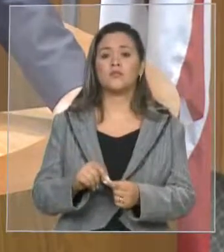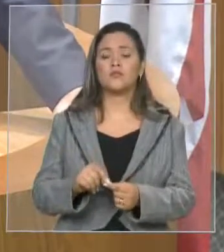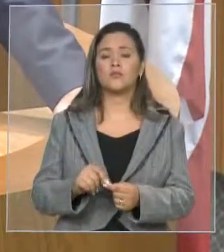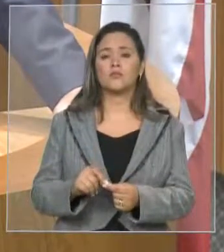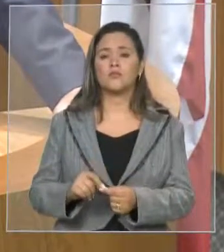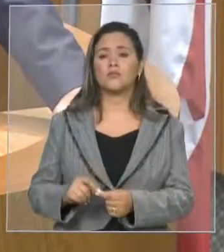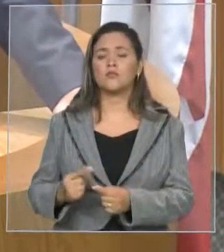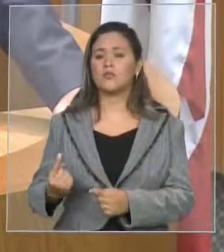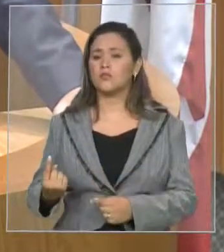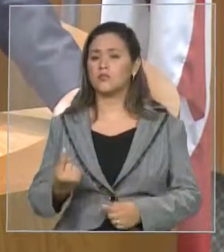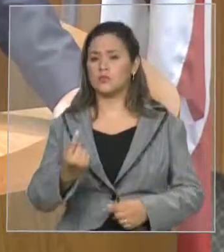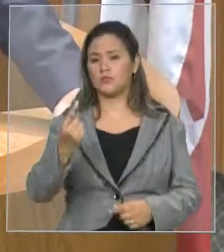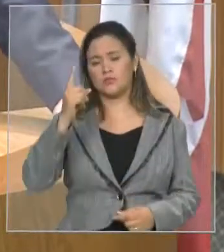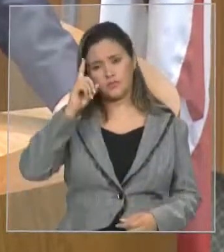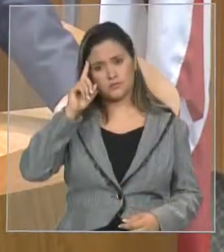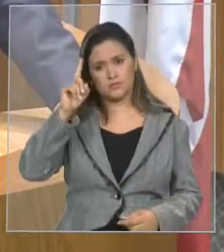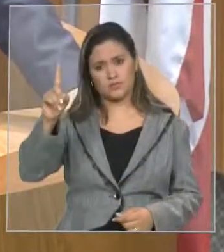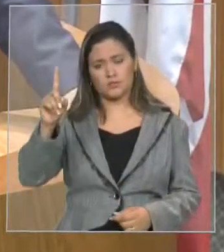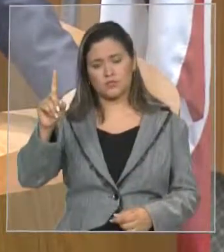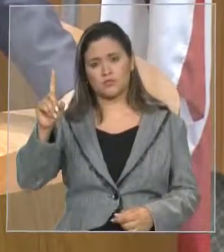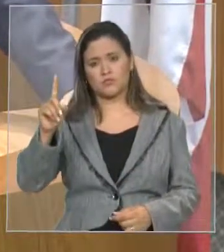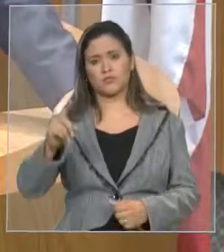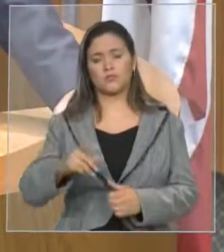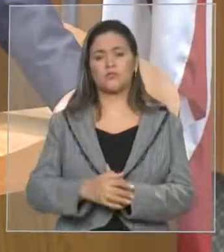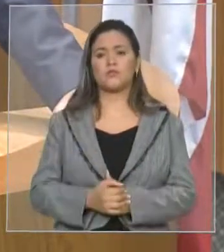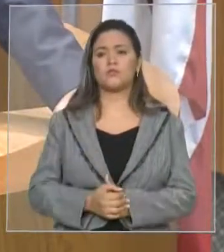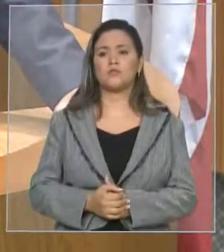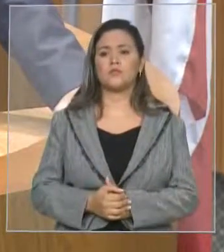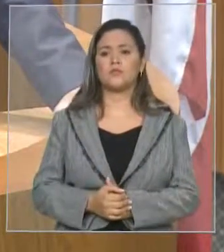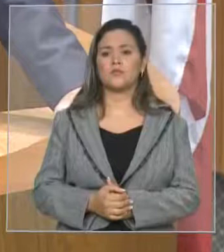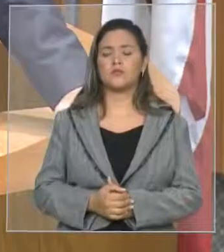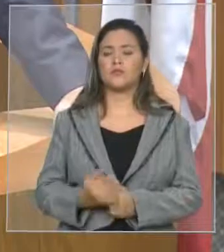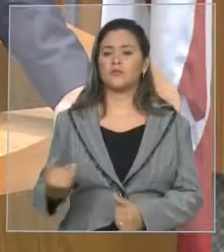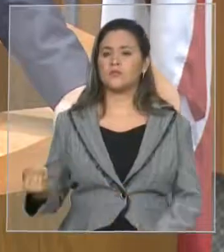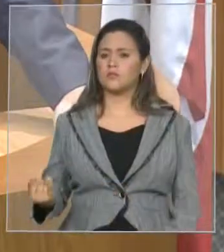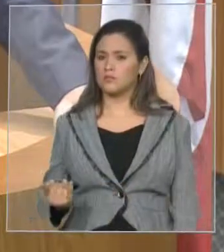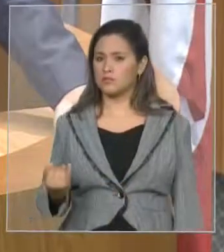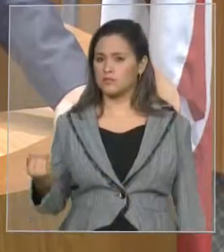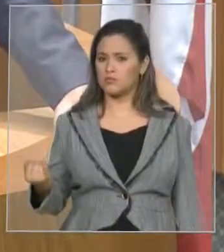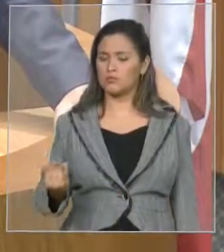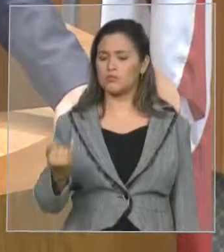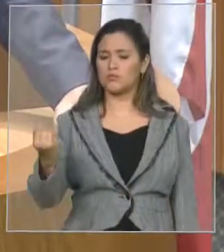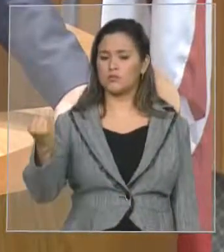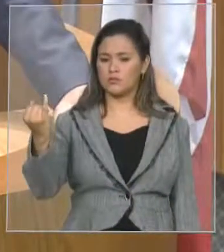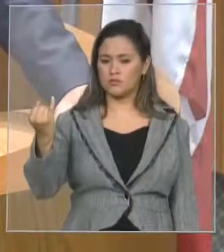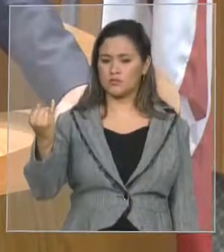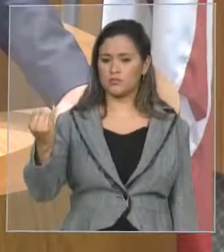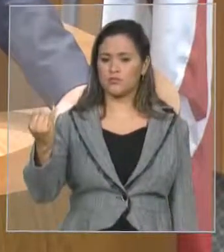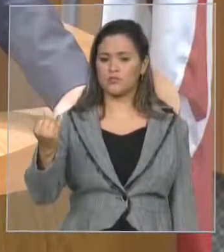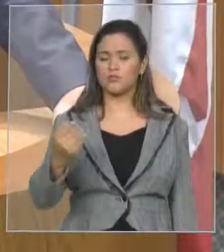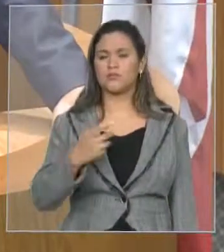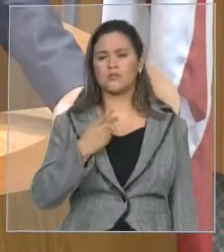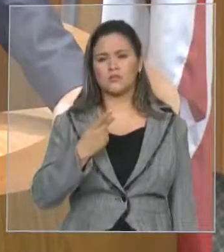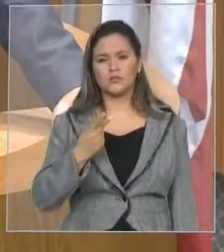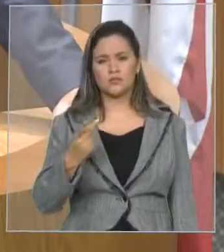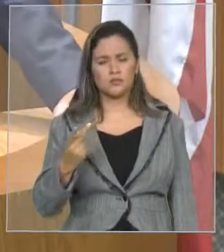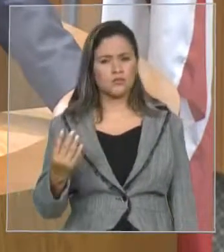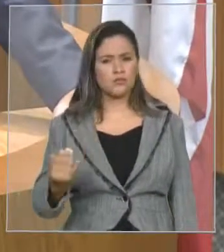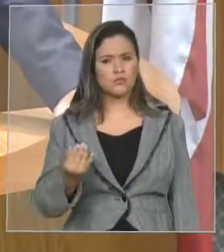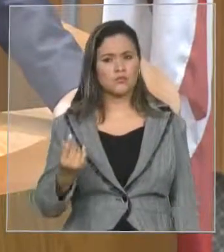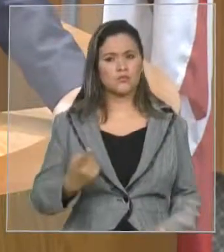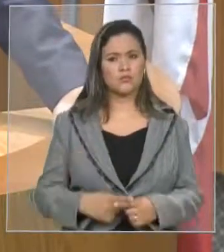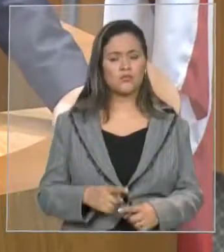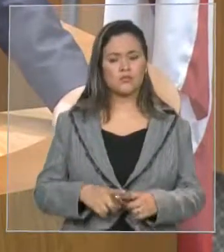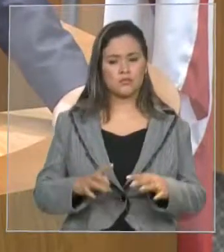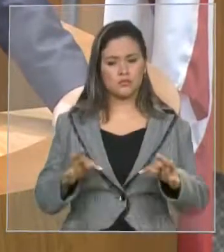homenagem muito especial, muito importante. E aí eu faço questão de destacar porque essas pessoas são todas